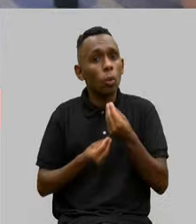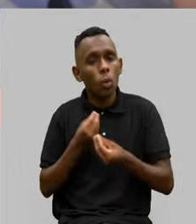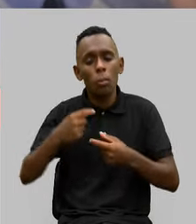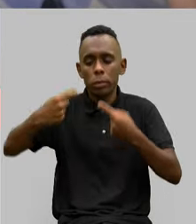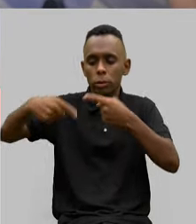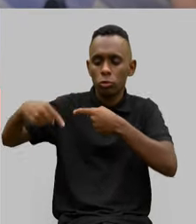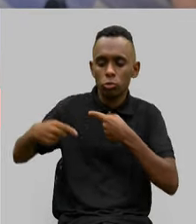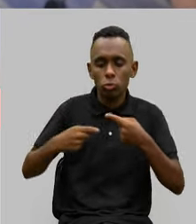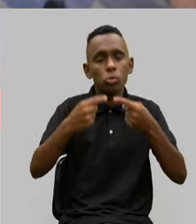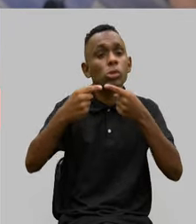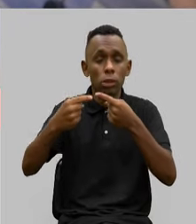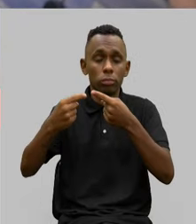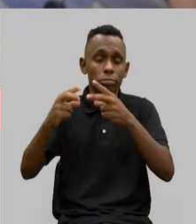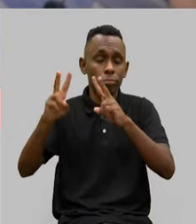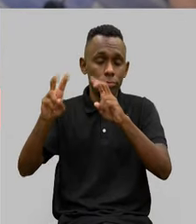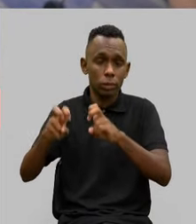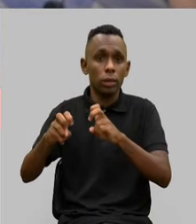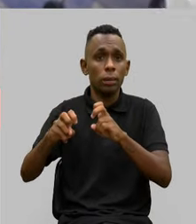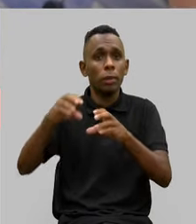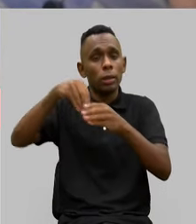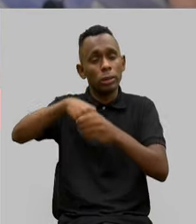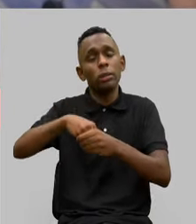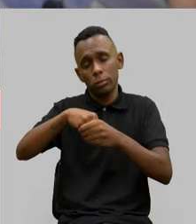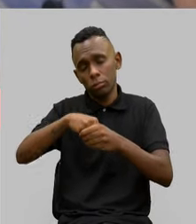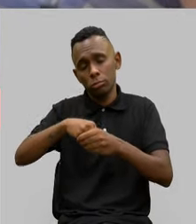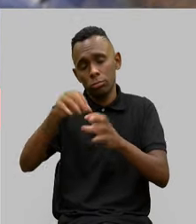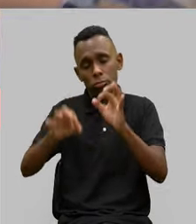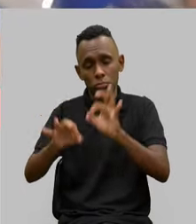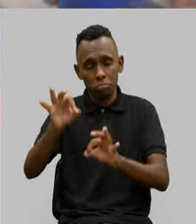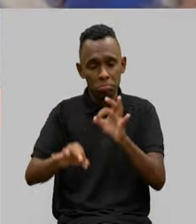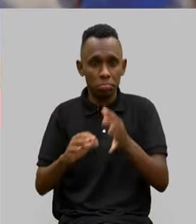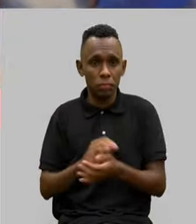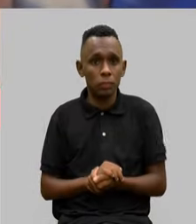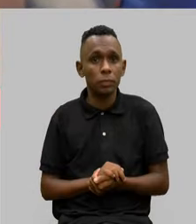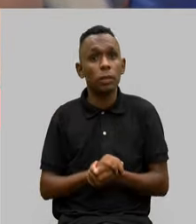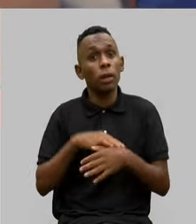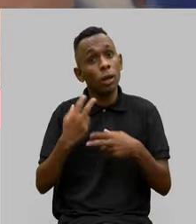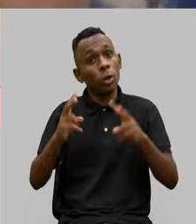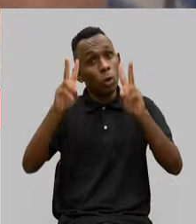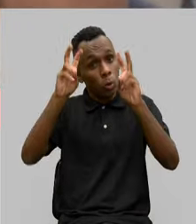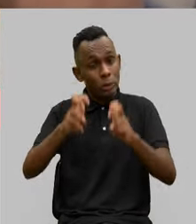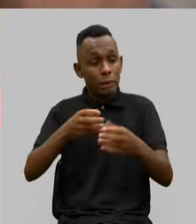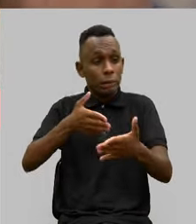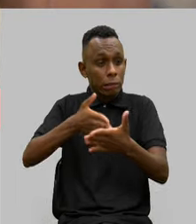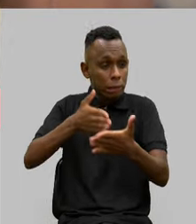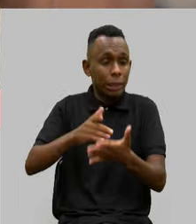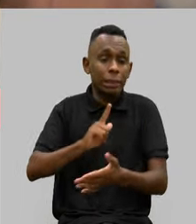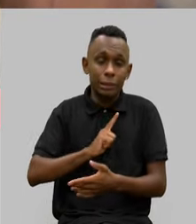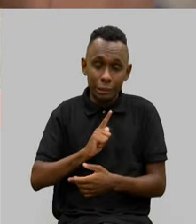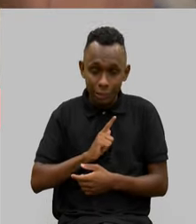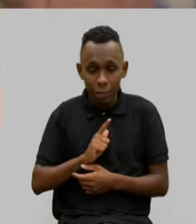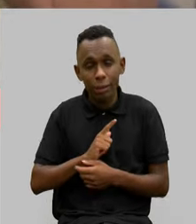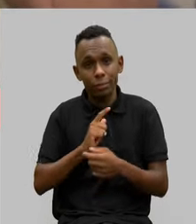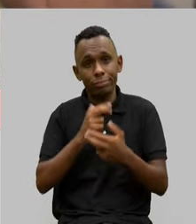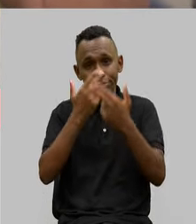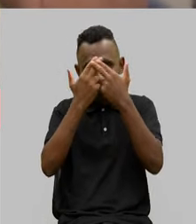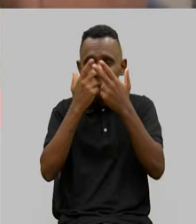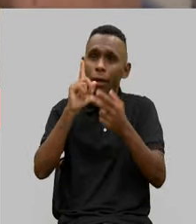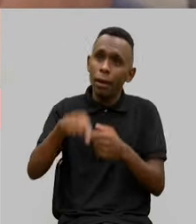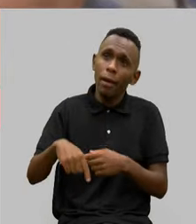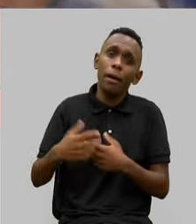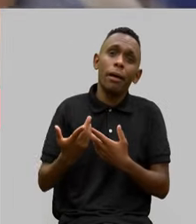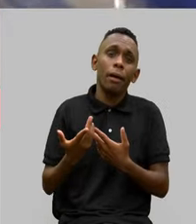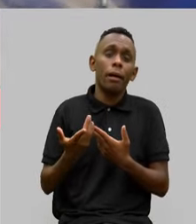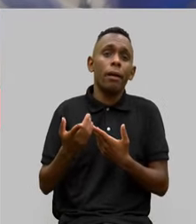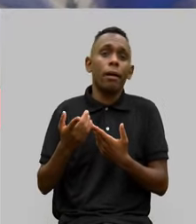discussão de drogas no poder judiciário eh esse é um tema Tabu ainda na nossa sociedade de certa maneira é também